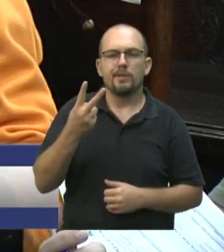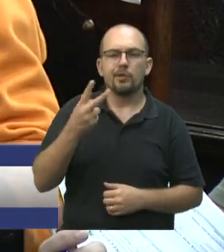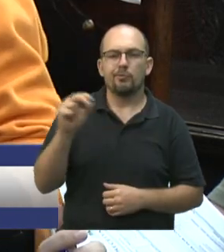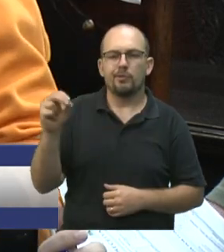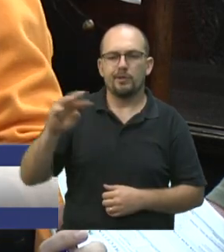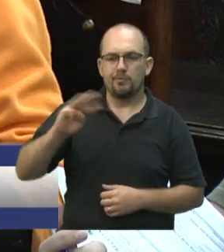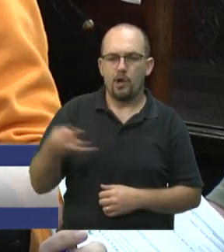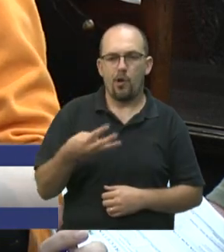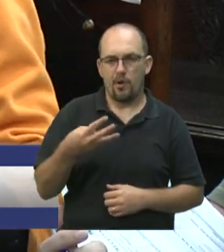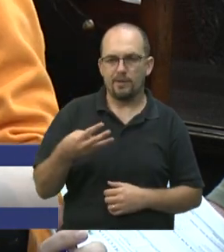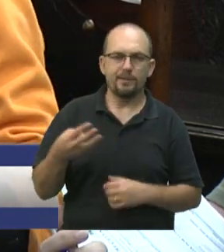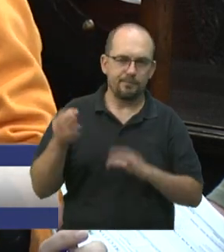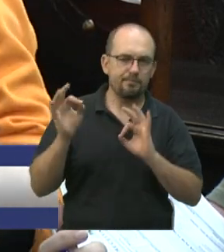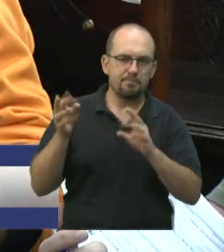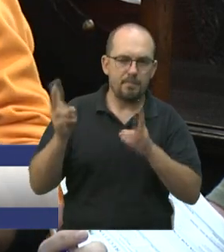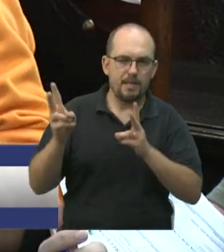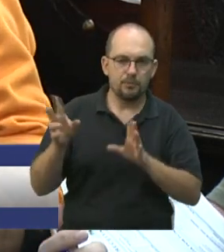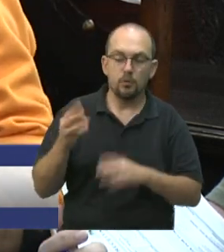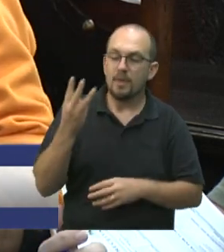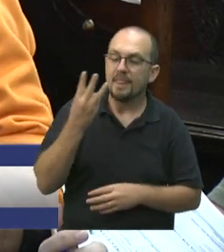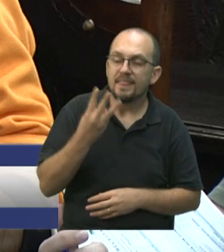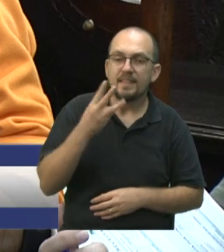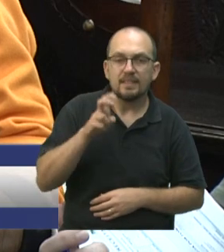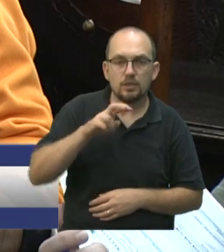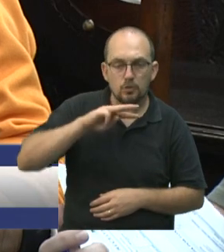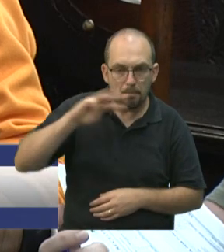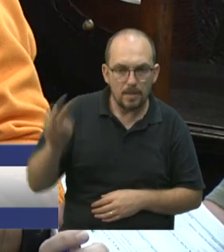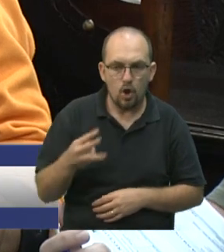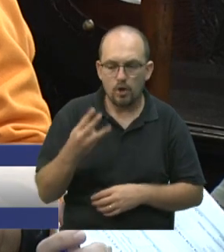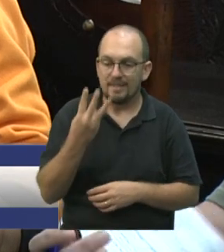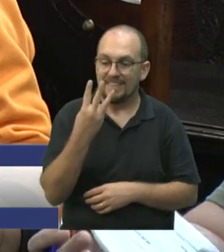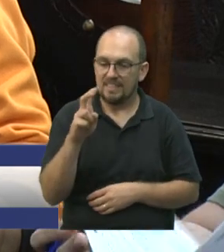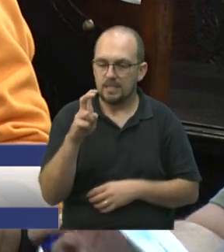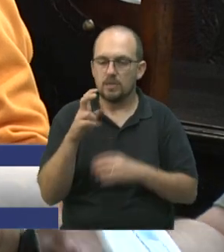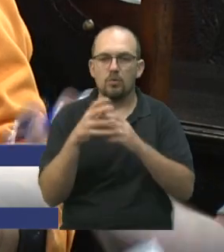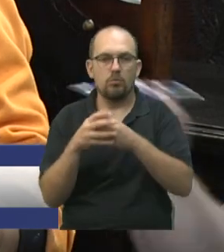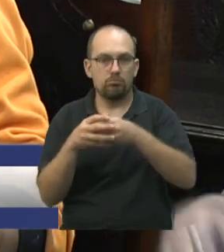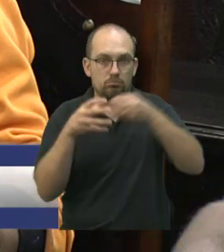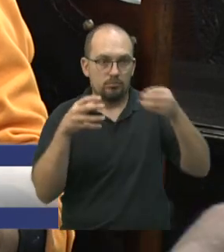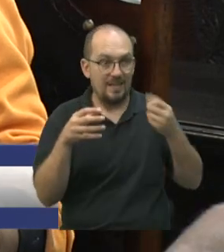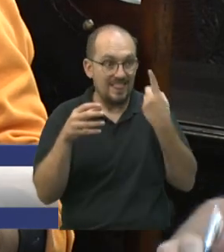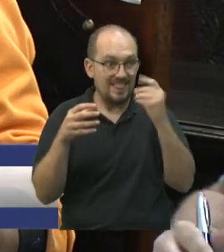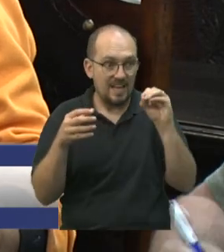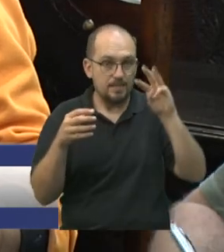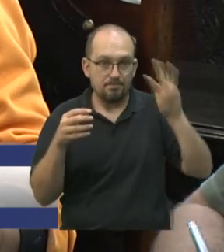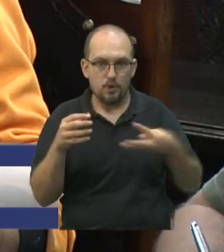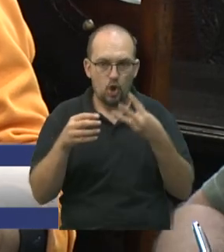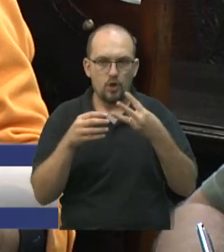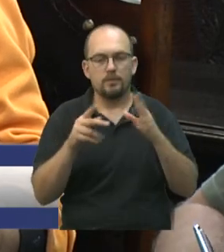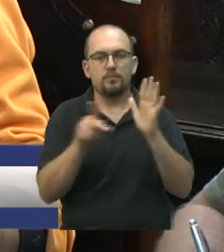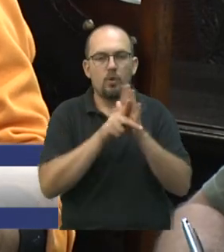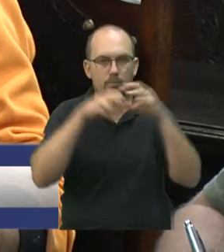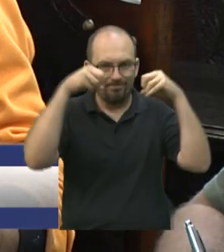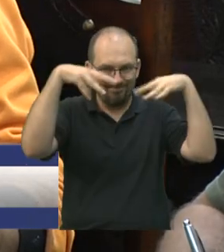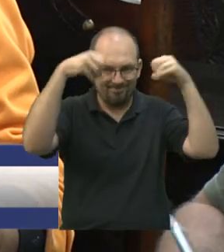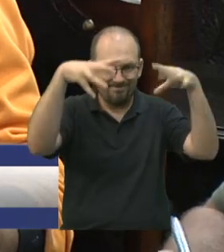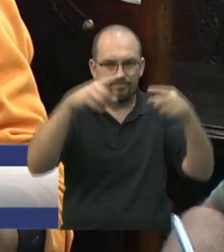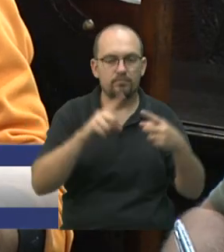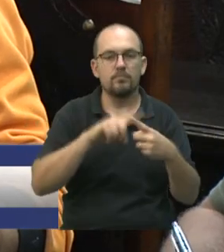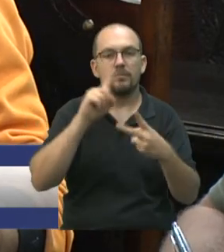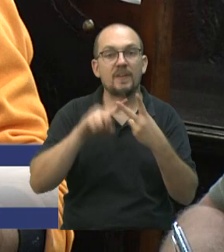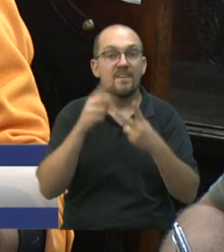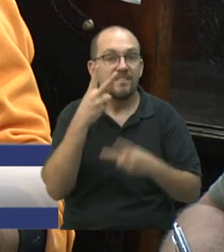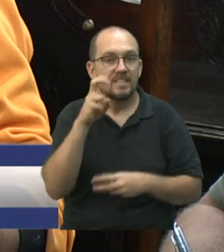mesma. Então, esses 35 milhões é de 10 milhões para a iluminação pública, que essa casa já aprovou, e os 25 milhões para os